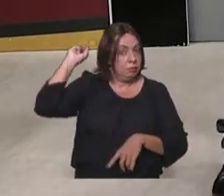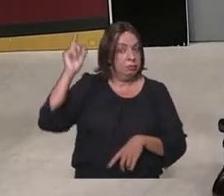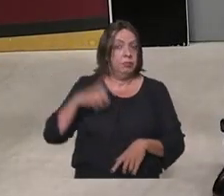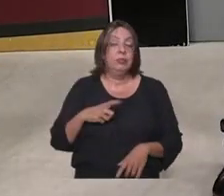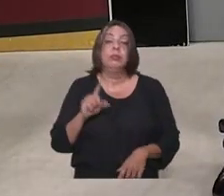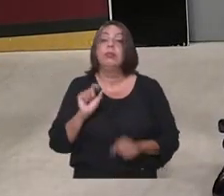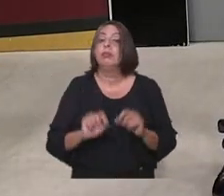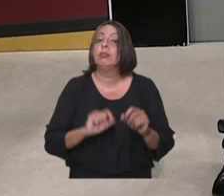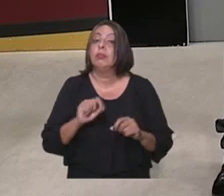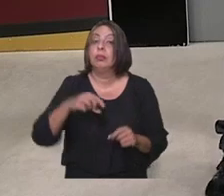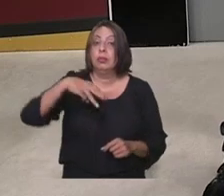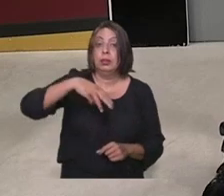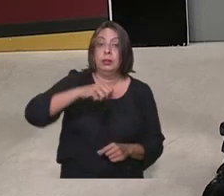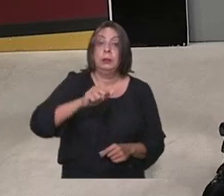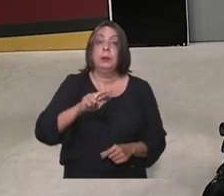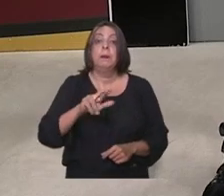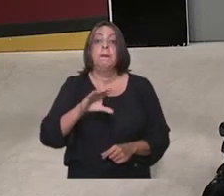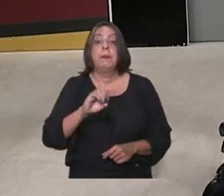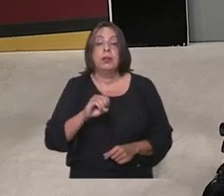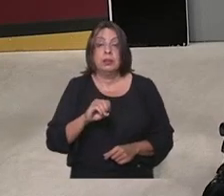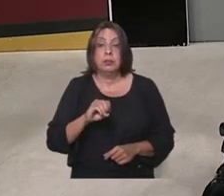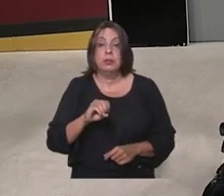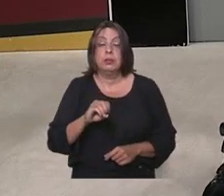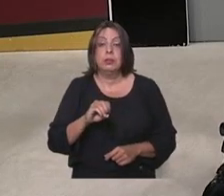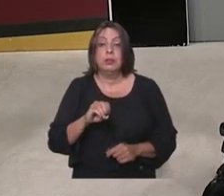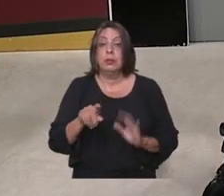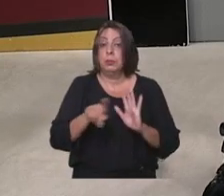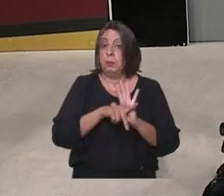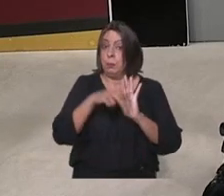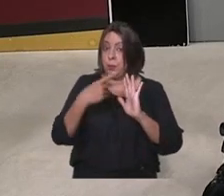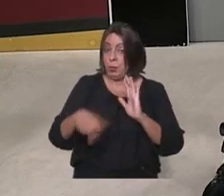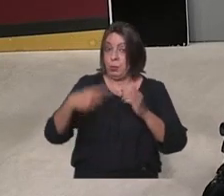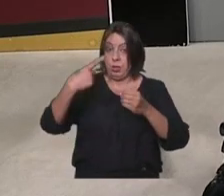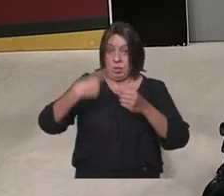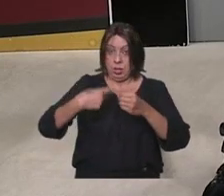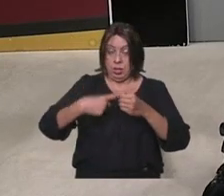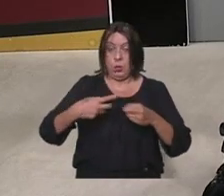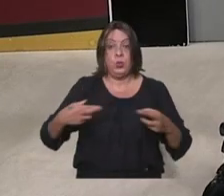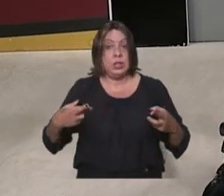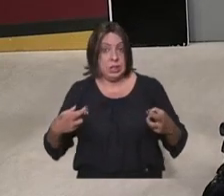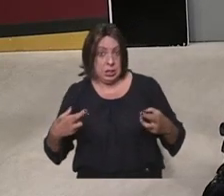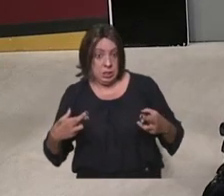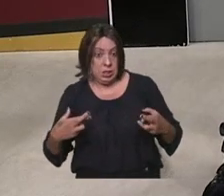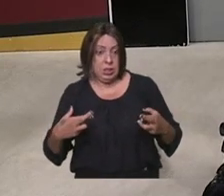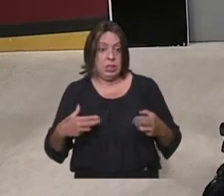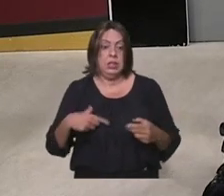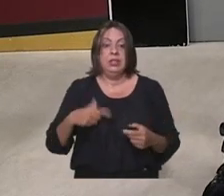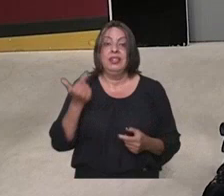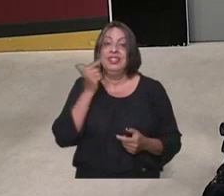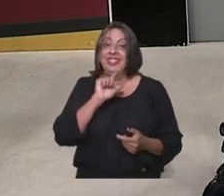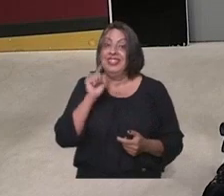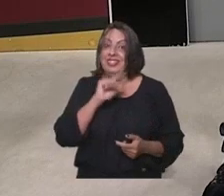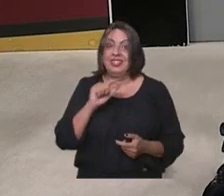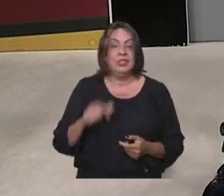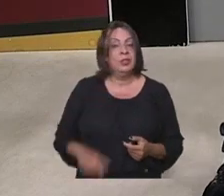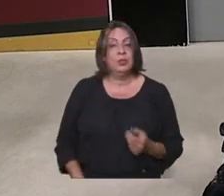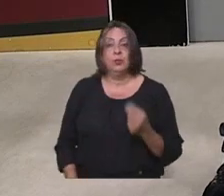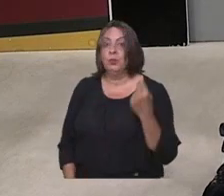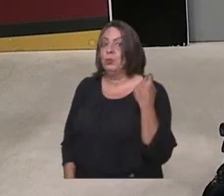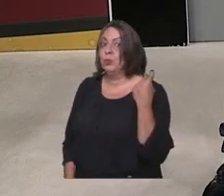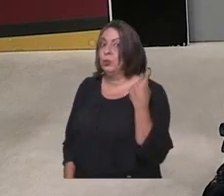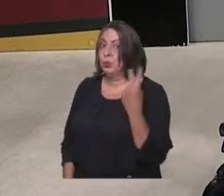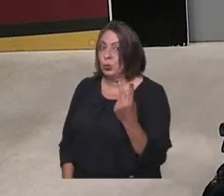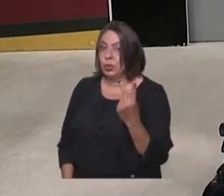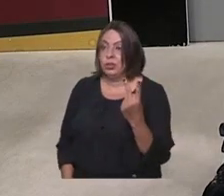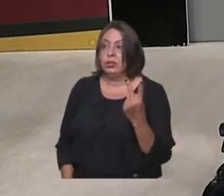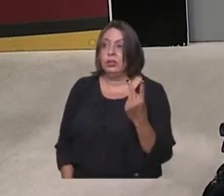passada foi para Márcio Santana, da cidade de Siriri. Ele foi aí agraciado com dois. Você tá entendendo que ele